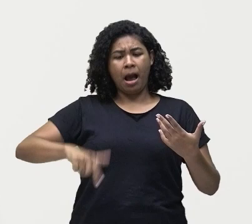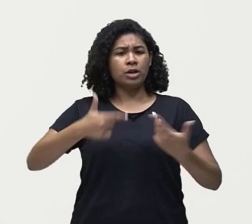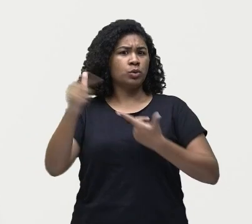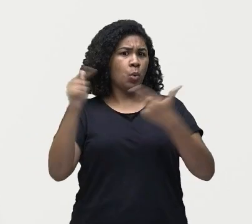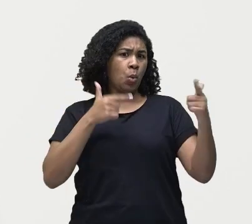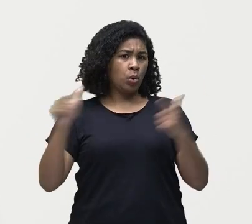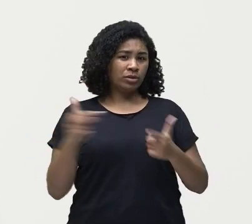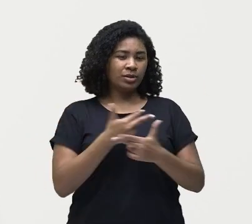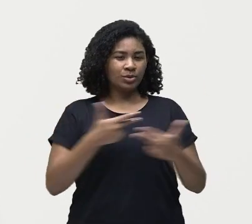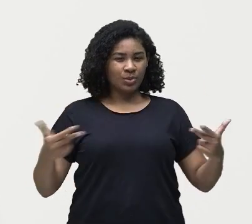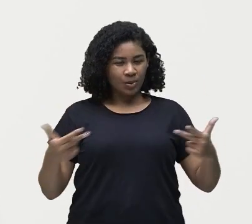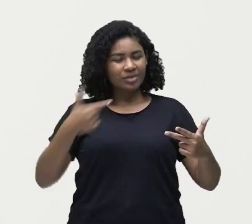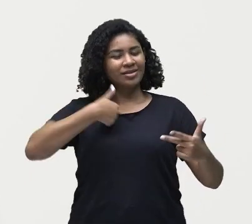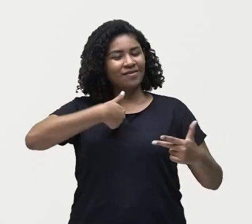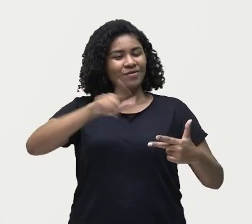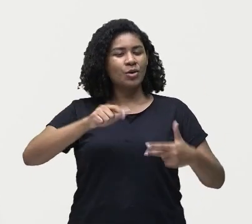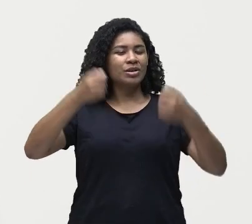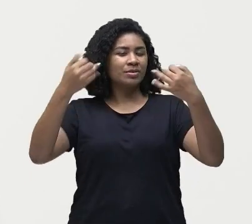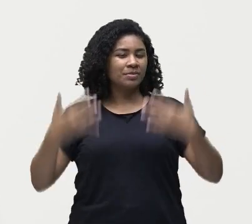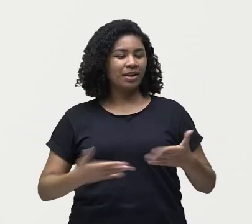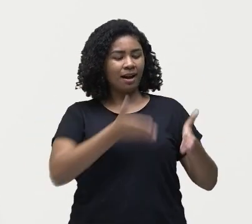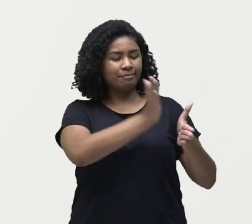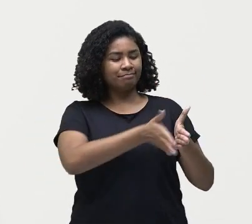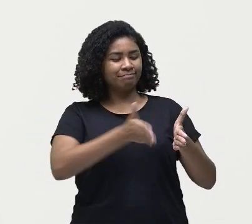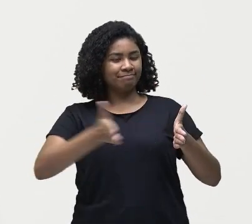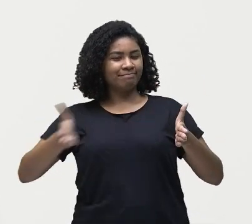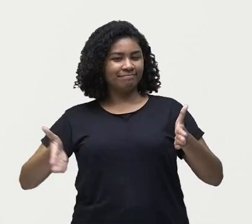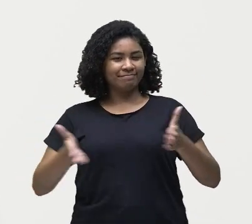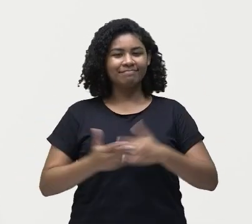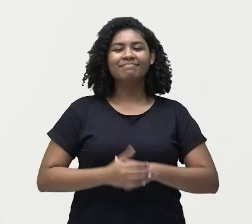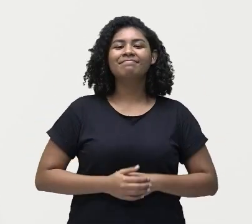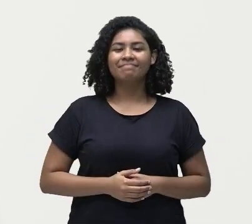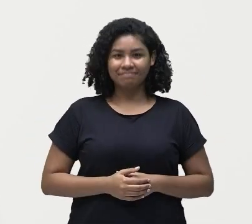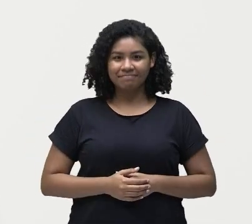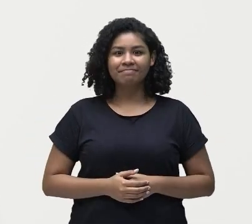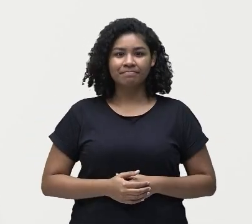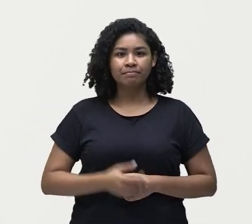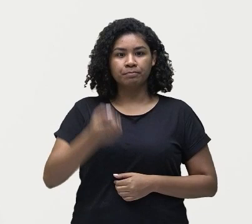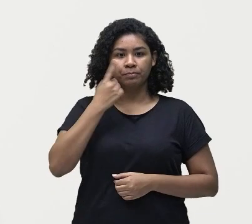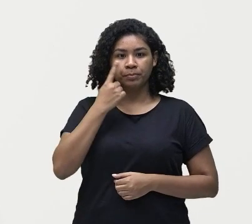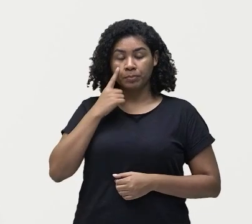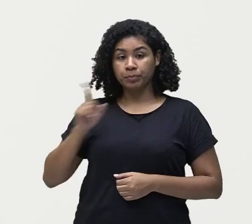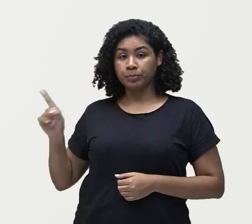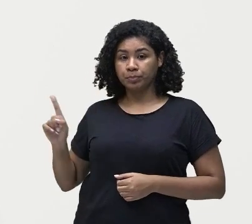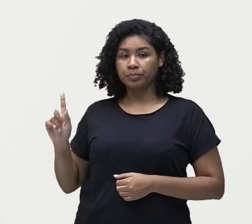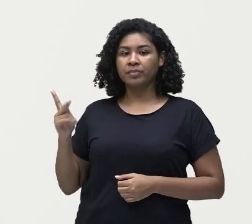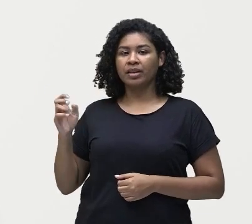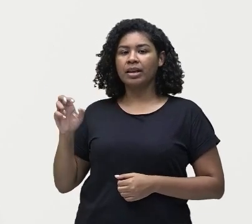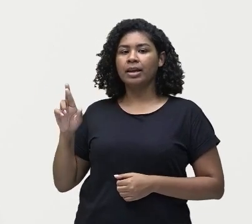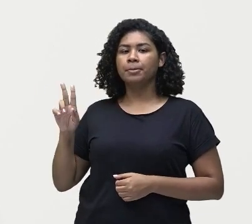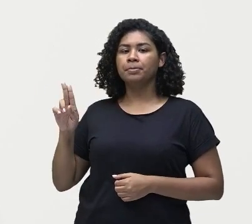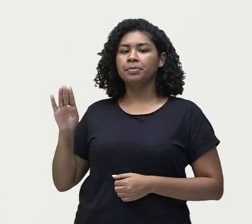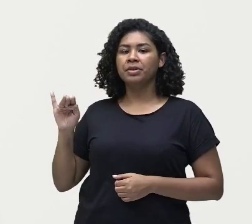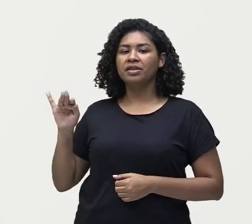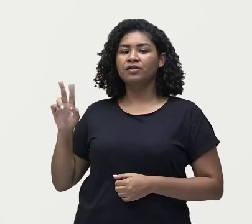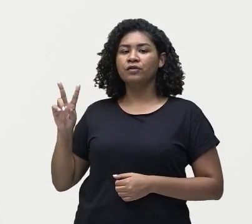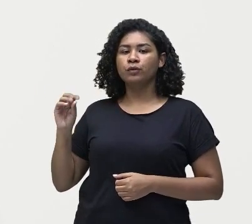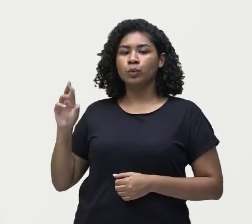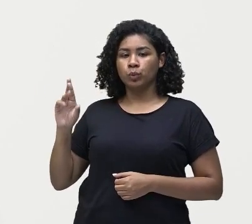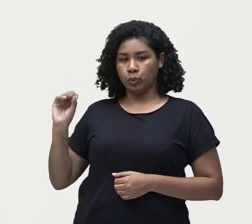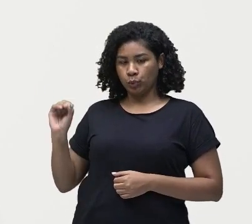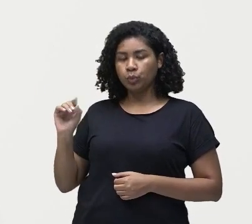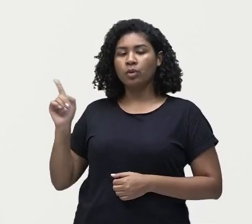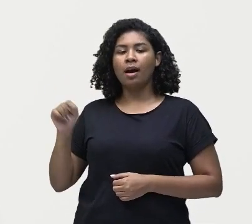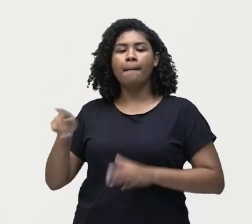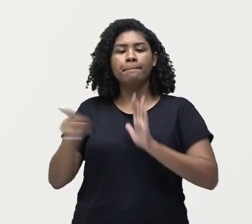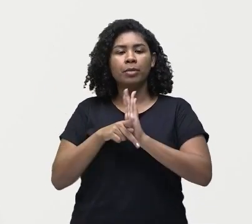vamos estudar durante o decorrer desta aula, né? Herbívoros são os que se alimentam de planta, carnívoros de